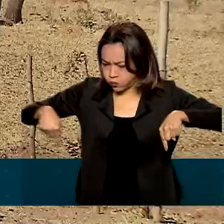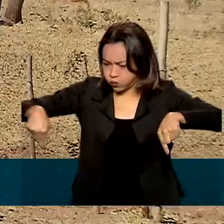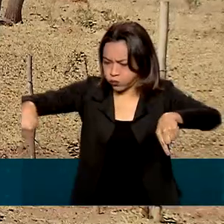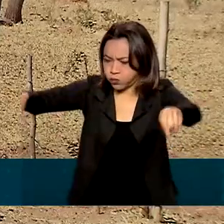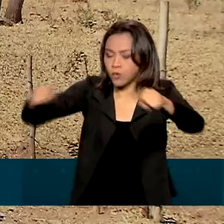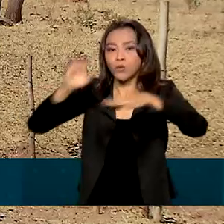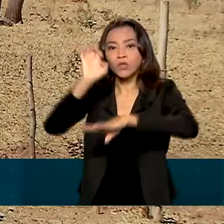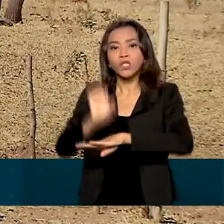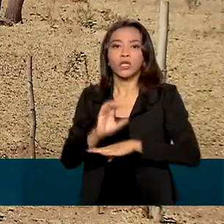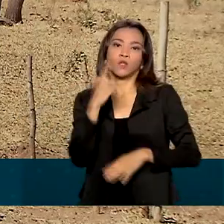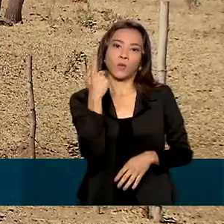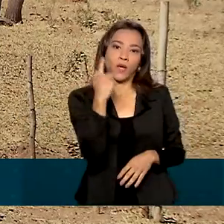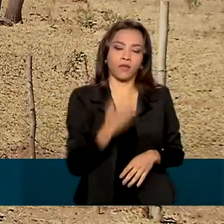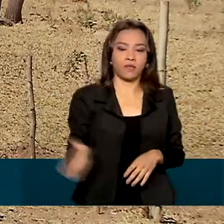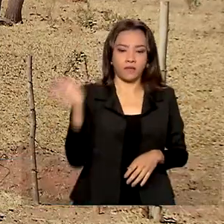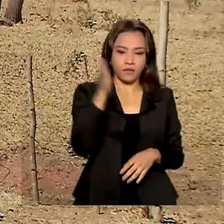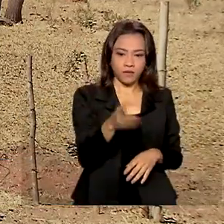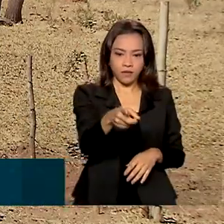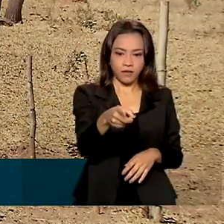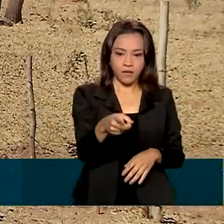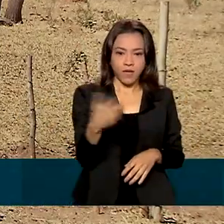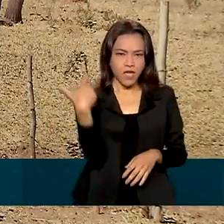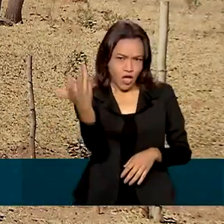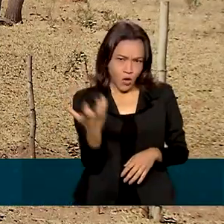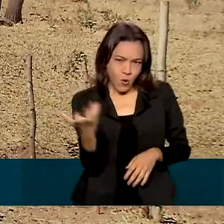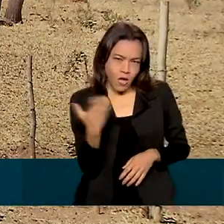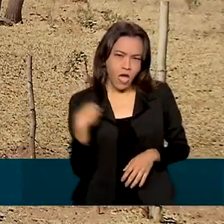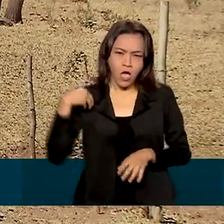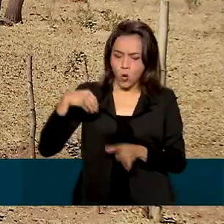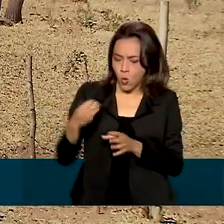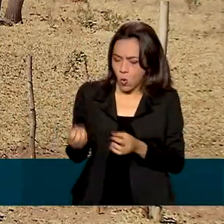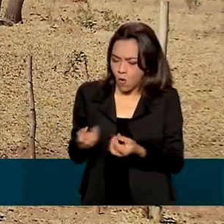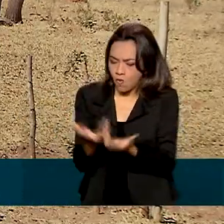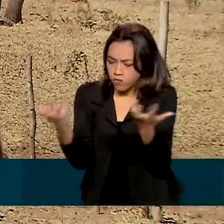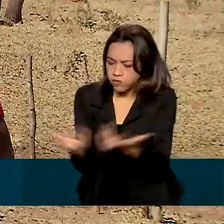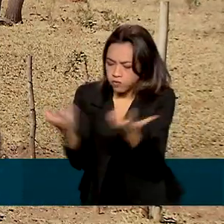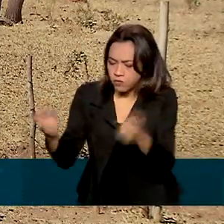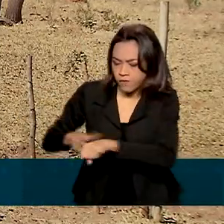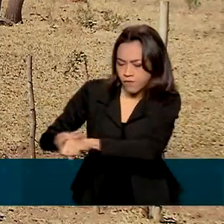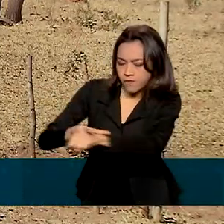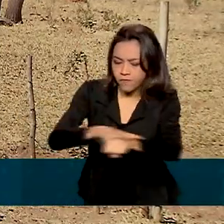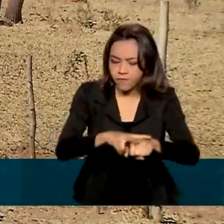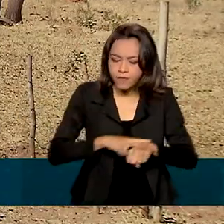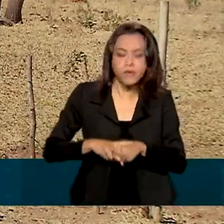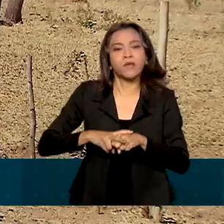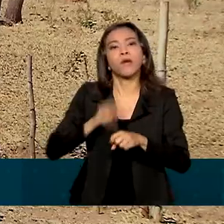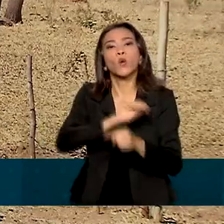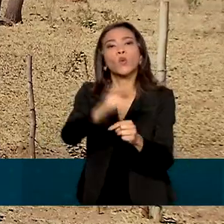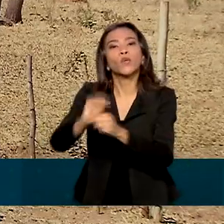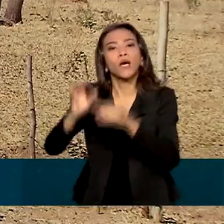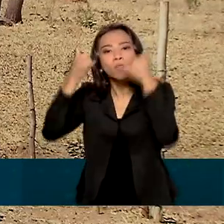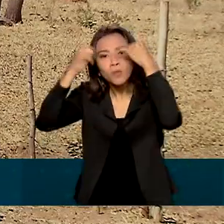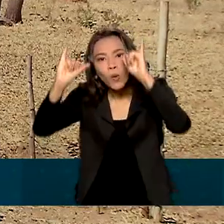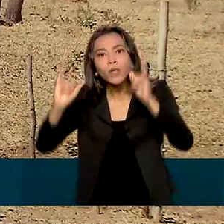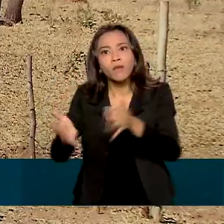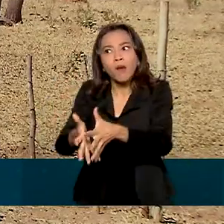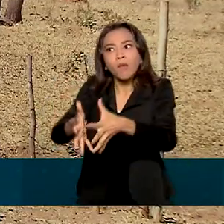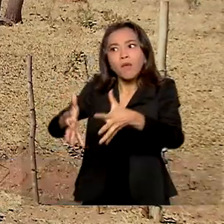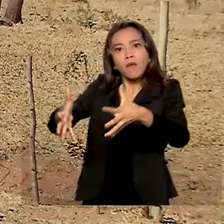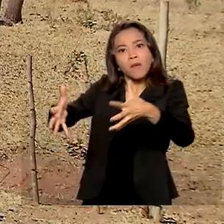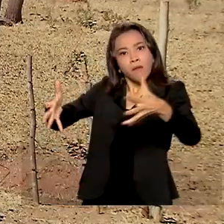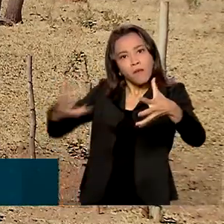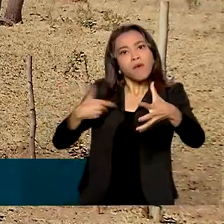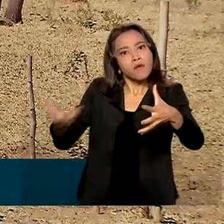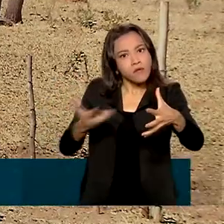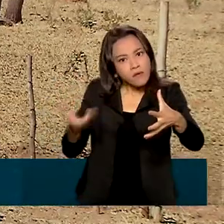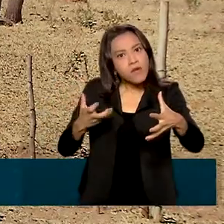Goiás. Eu quero plantar bastante capim e milho para tratar do gado e aí aumentar a produção. E até porque lá tem muito